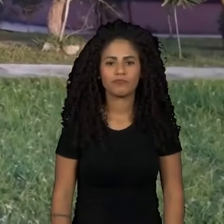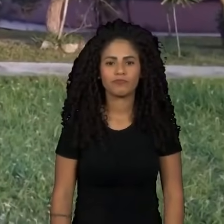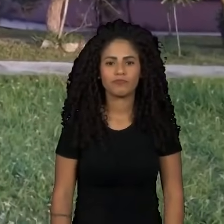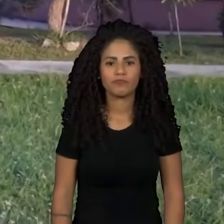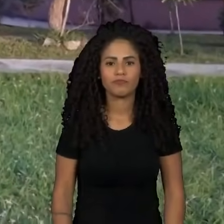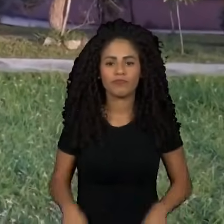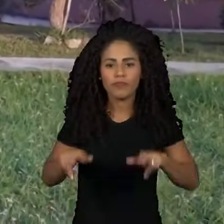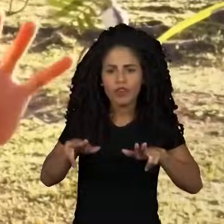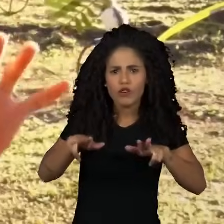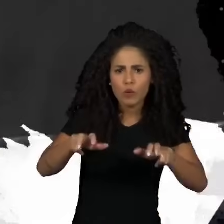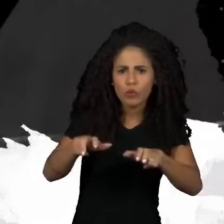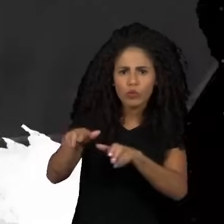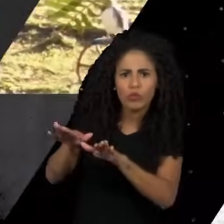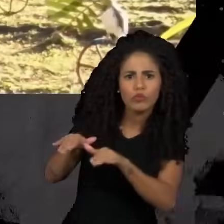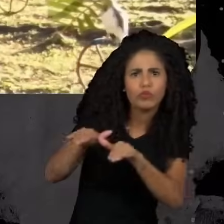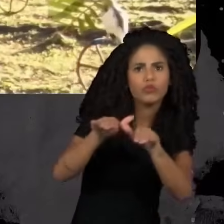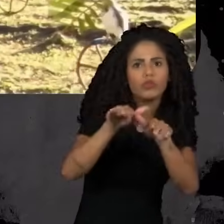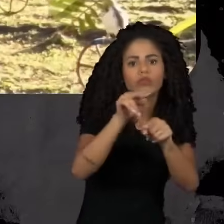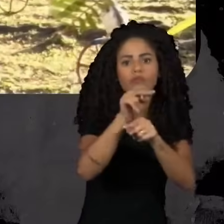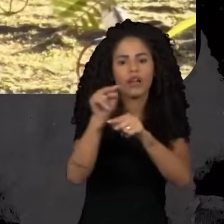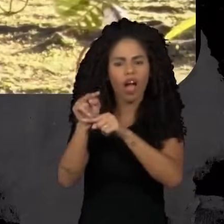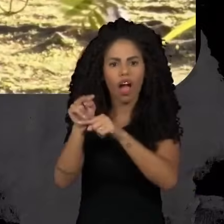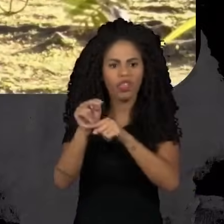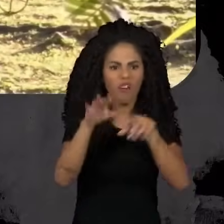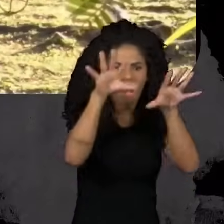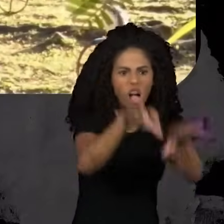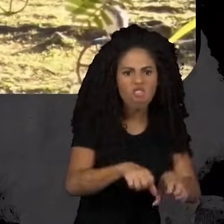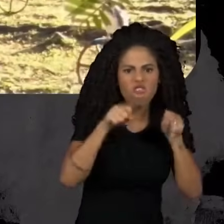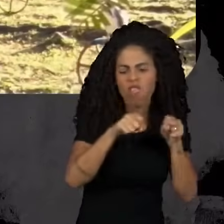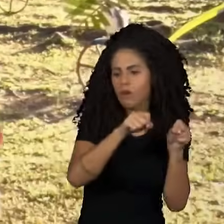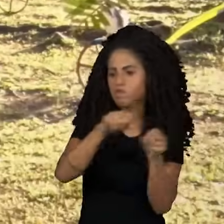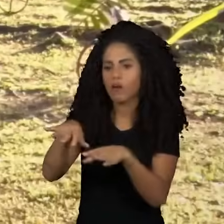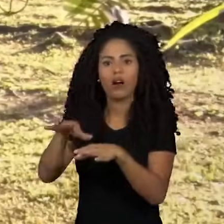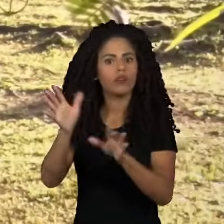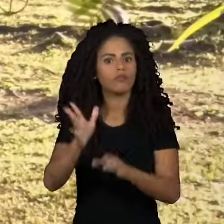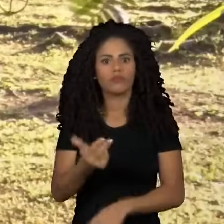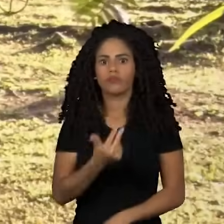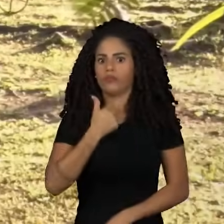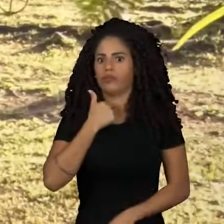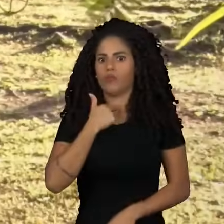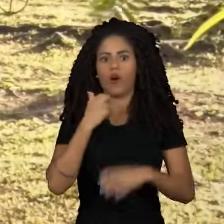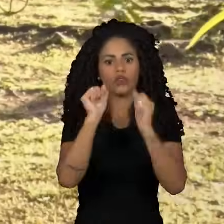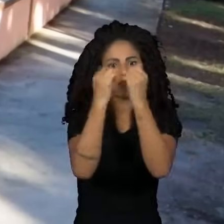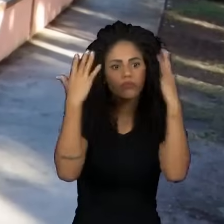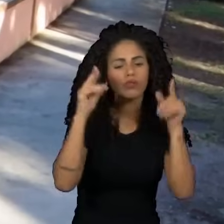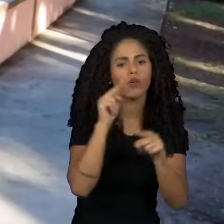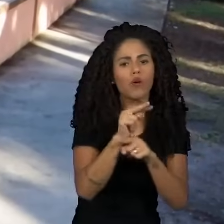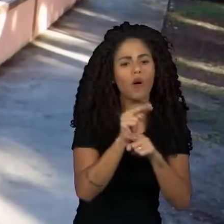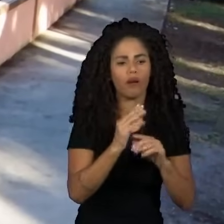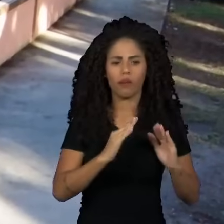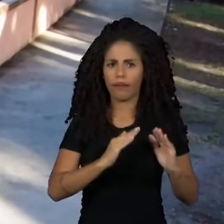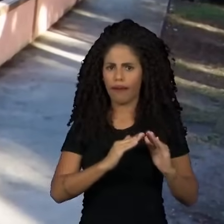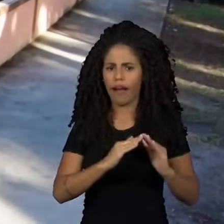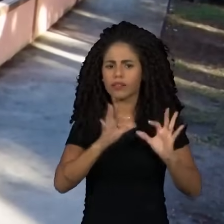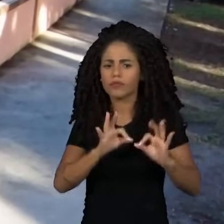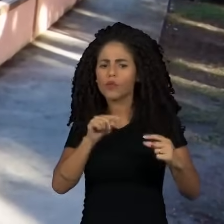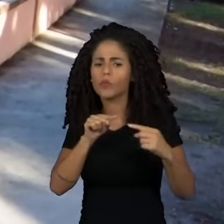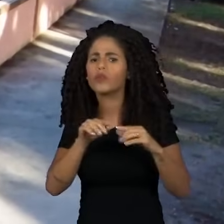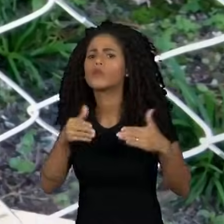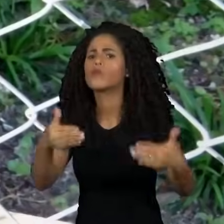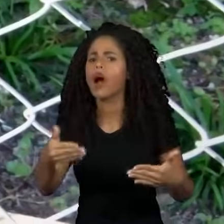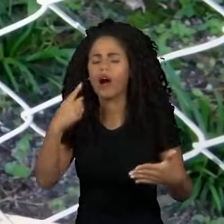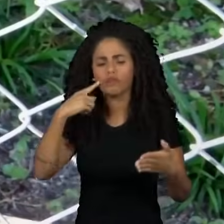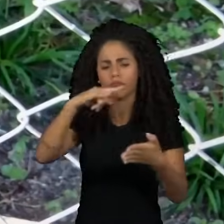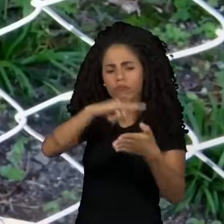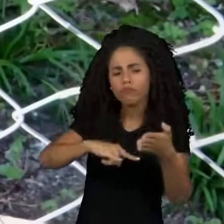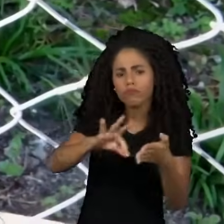Não se pode retirar animal nenhum da natureza. Todo animal que a gente pode ter em casa precisa ser adquirido num criadouro regulamentado. Então esse